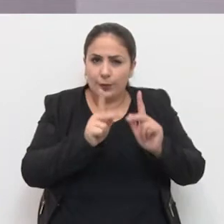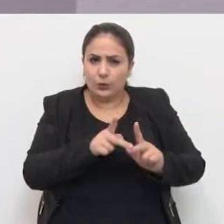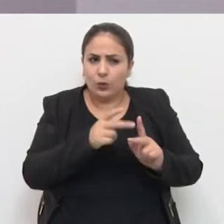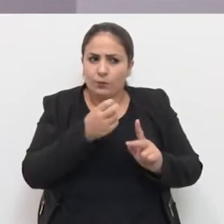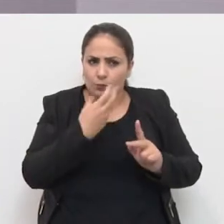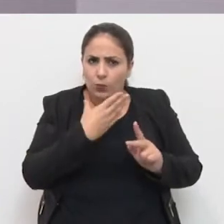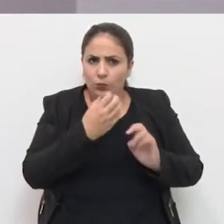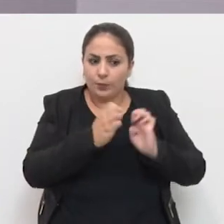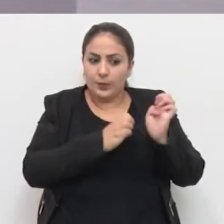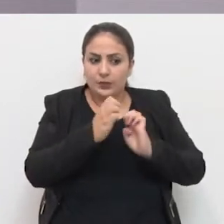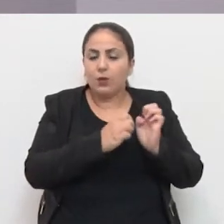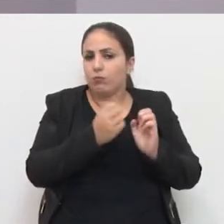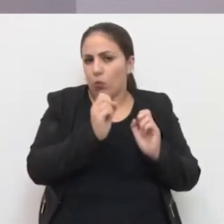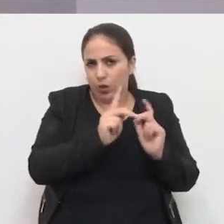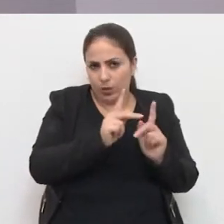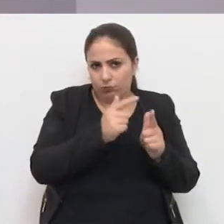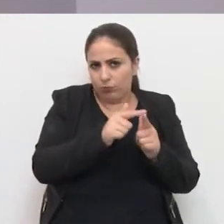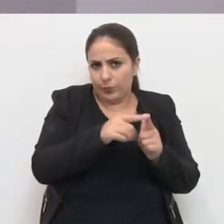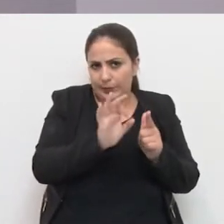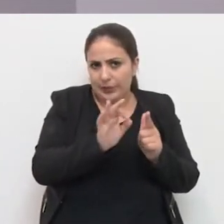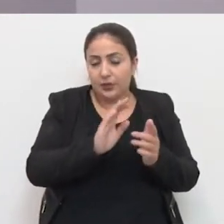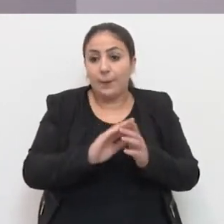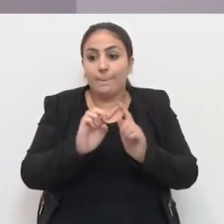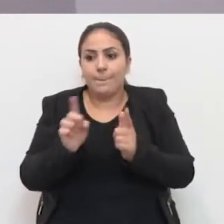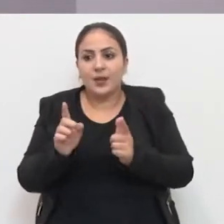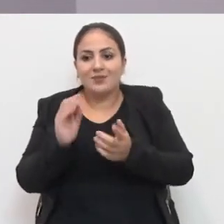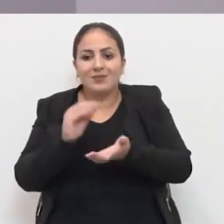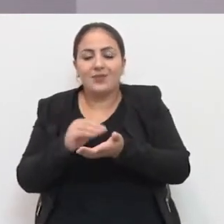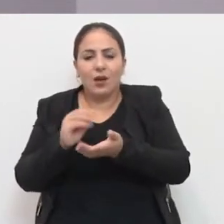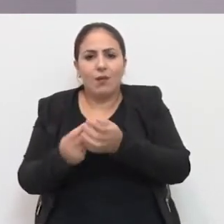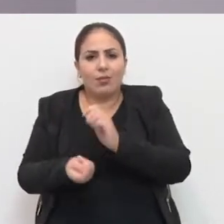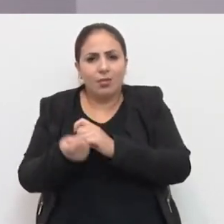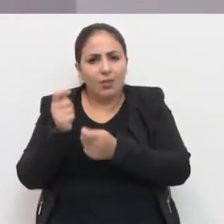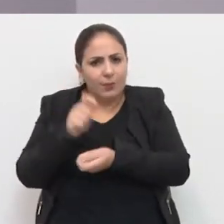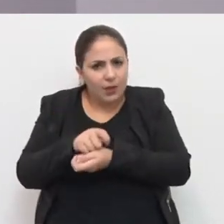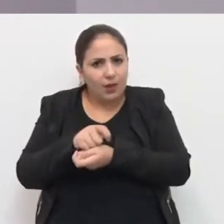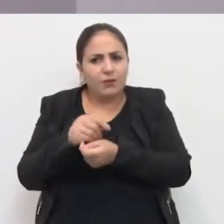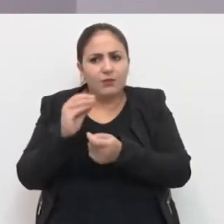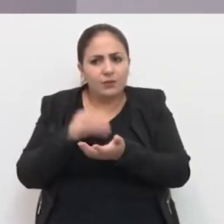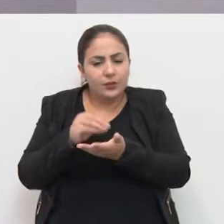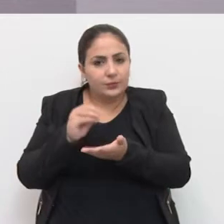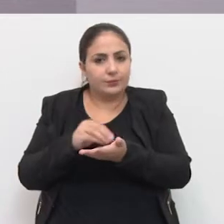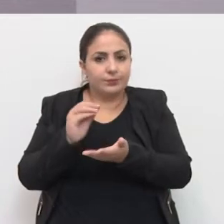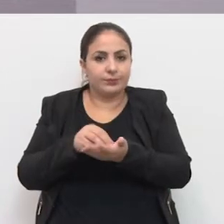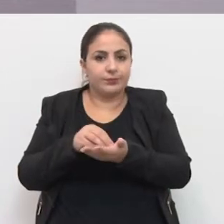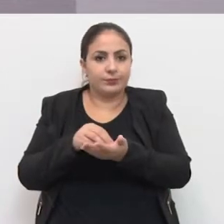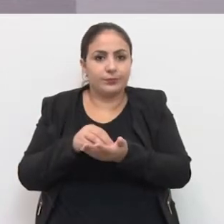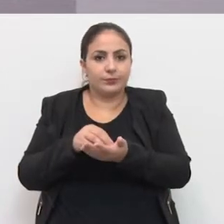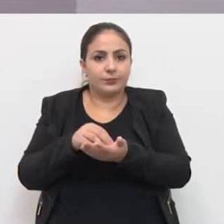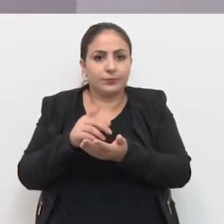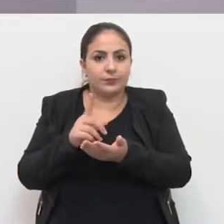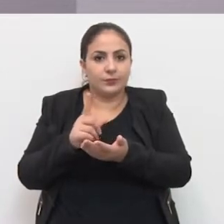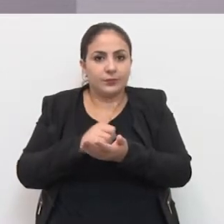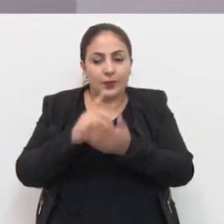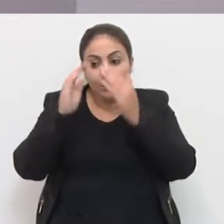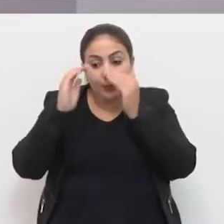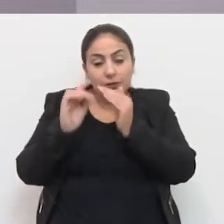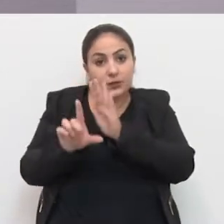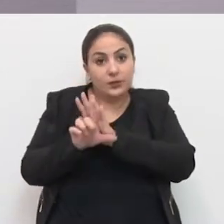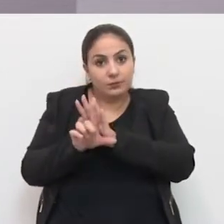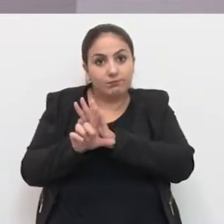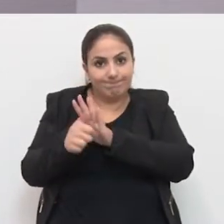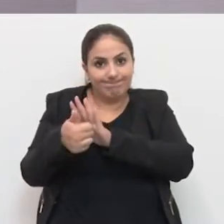bom empresário sem problemas. Mas aquele empresário que ainda não se adaptou, que ainda não está amparado pela